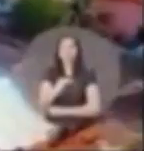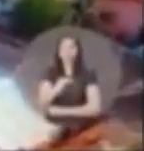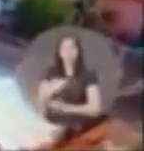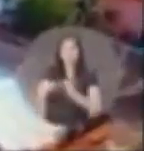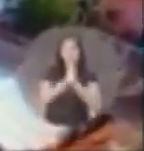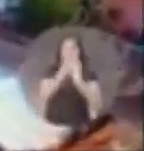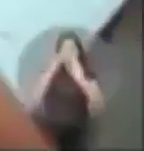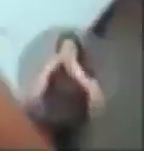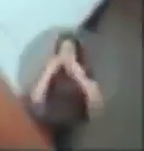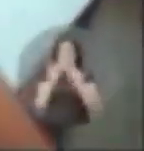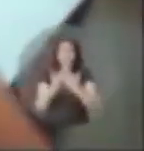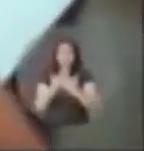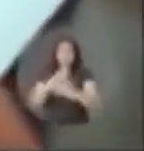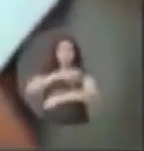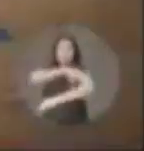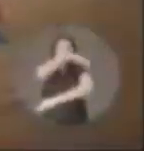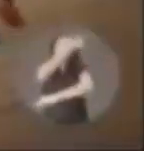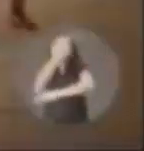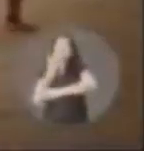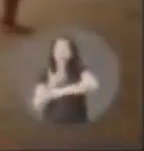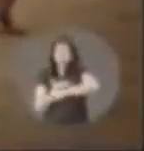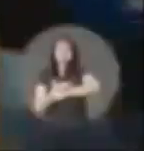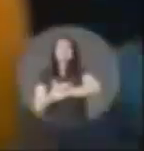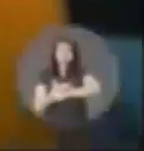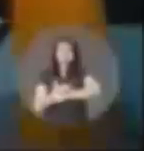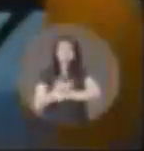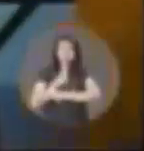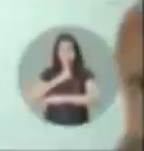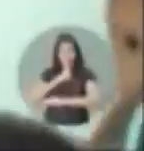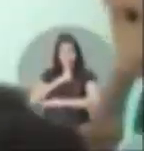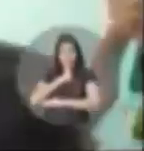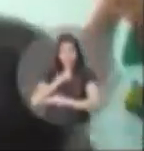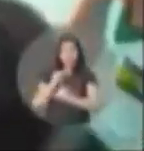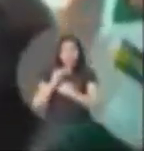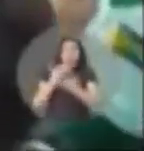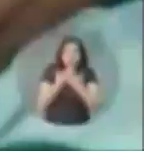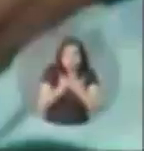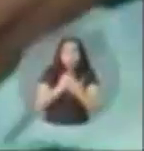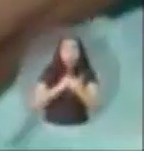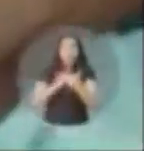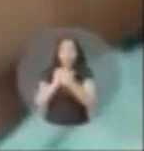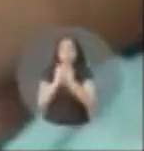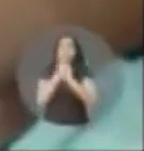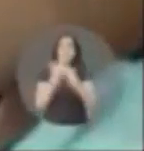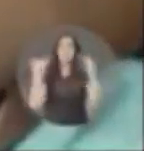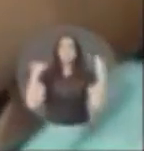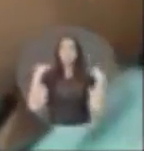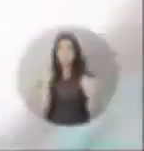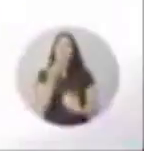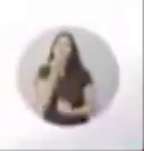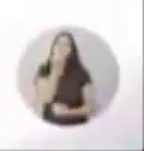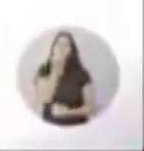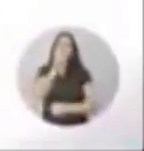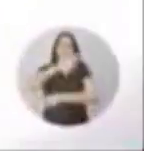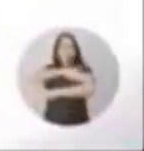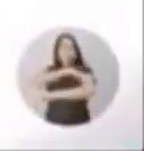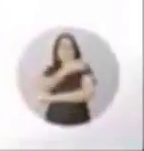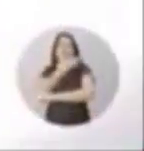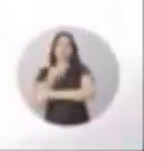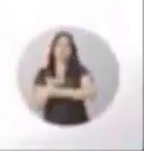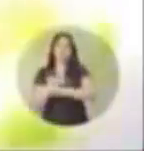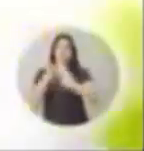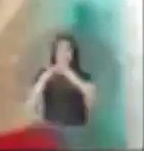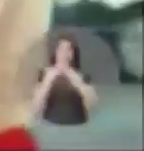no Jardim Eldorado. Aulas, esportes, lazer e alimentação o dia todo na escola. Kit